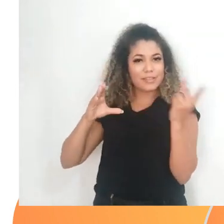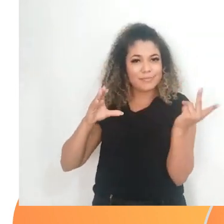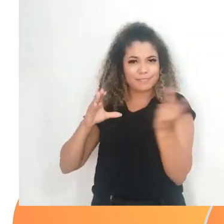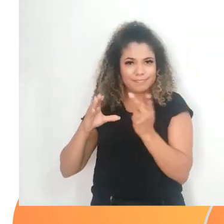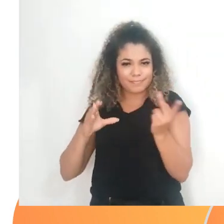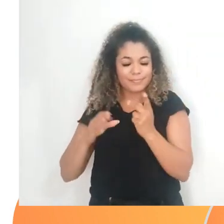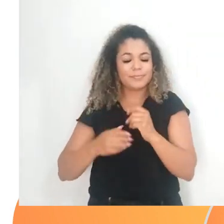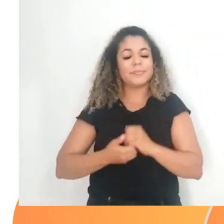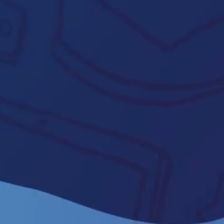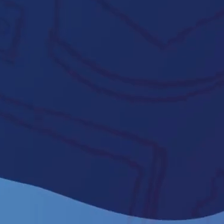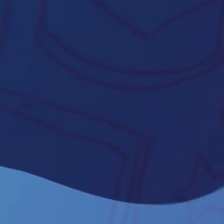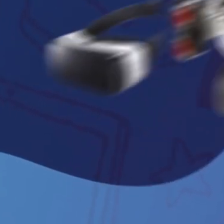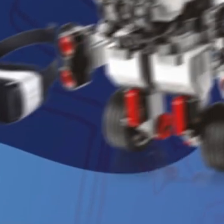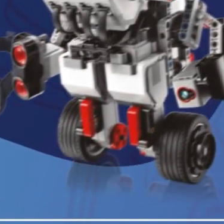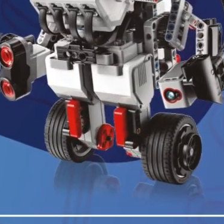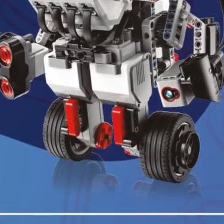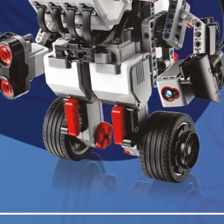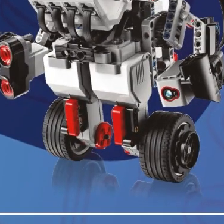um e outro.